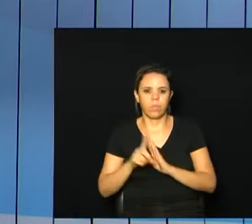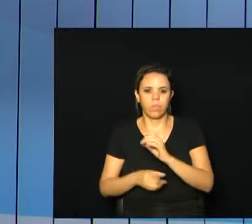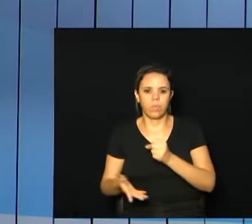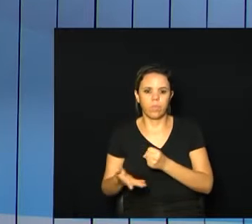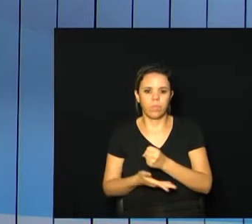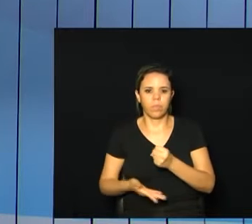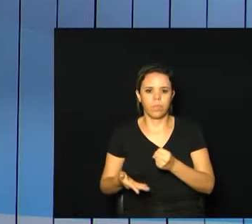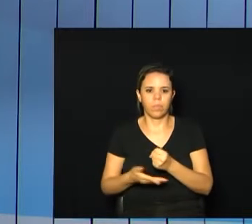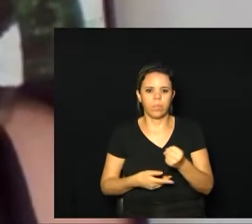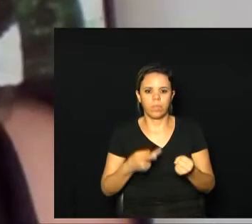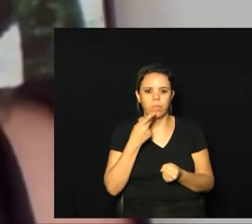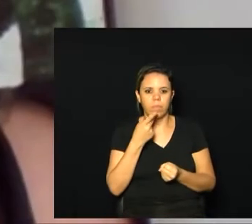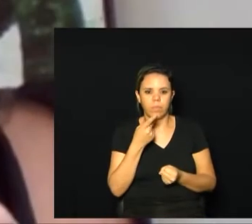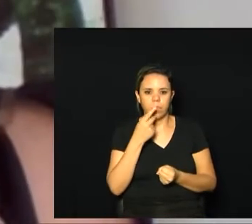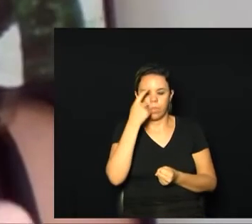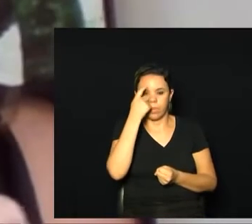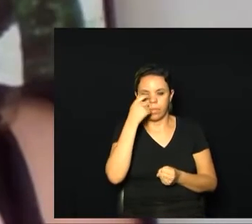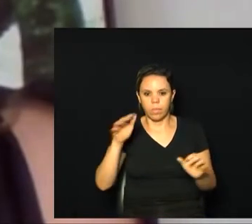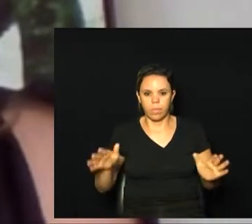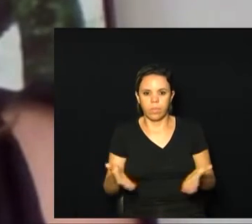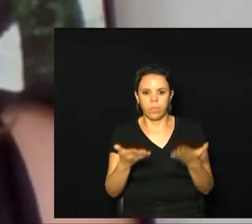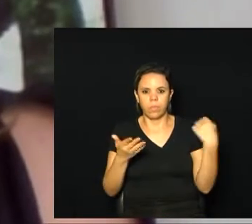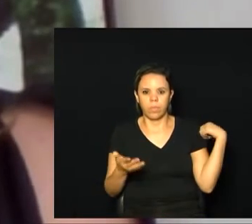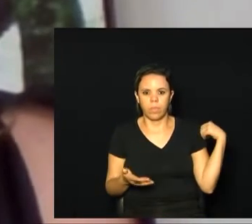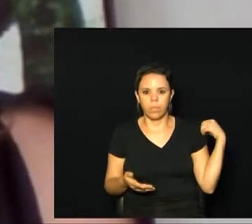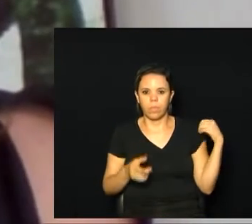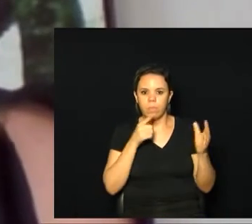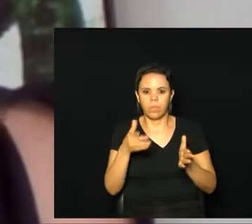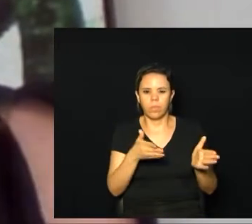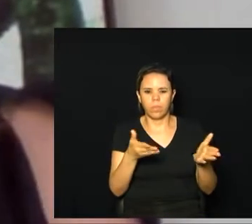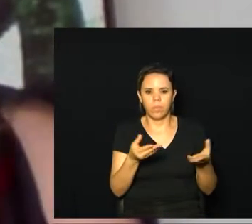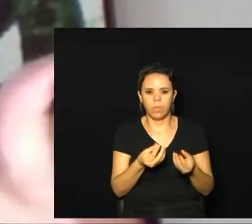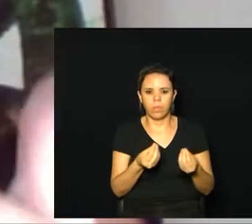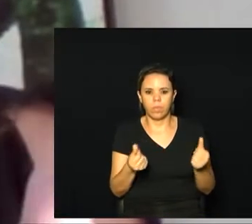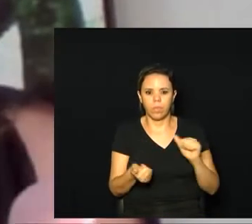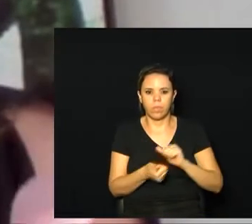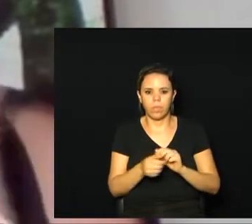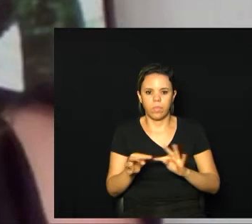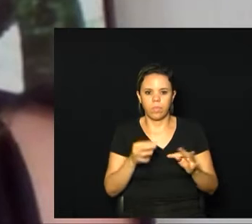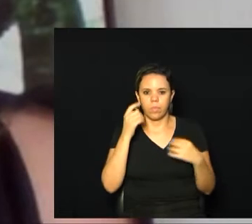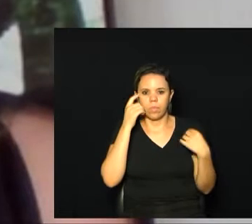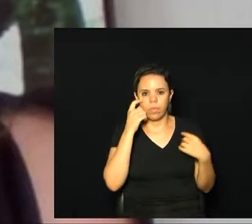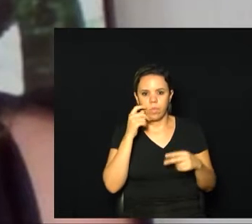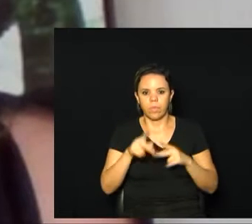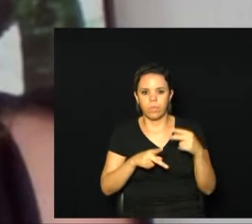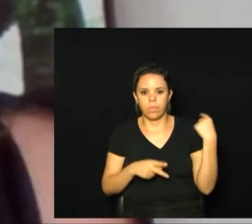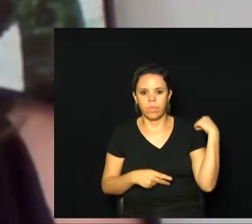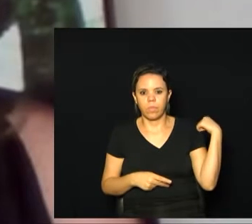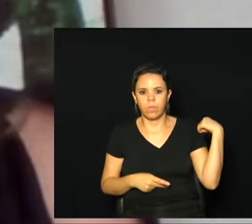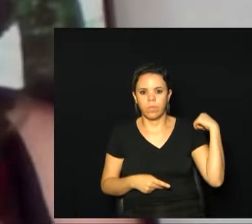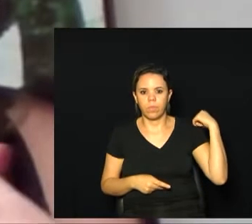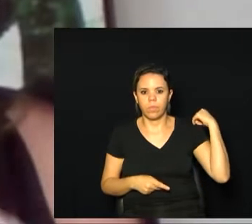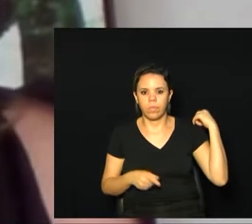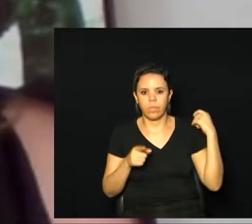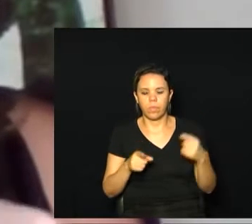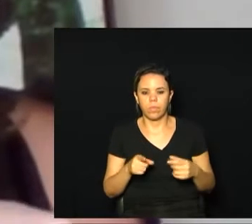E quando a gente fala em questão de prover um recurso hídrico de qualidade, né, uma água tratada para a população,